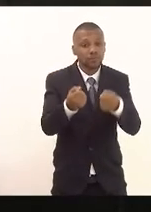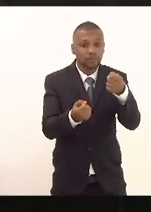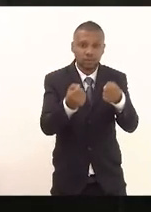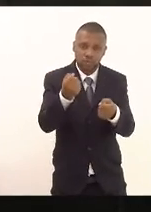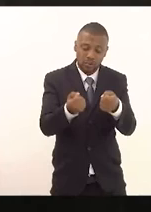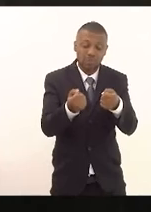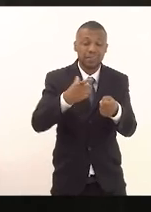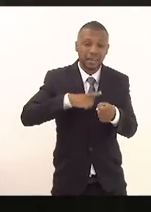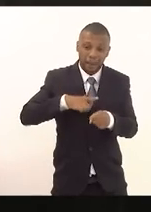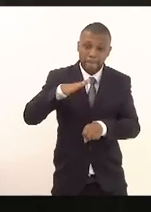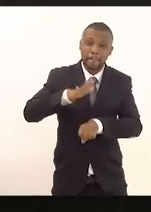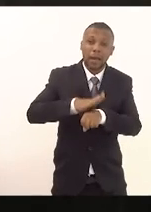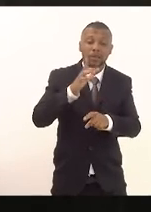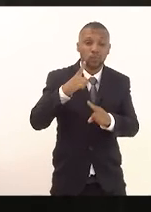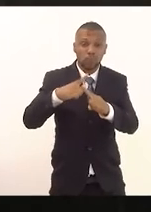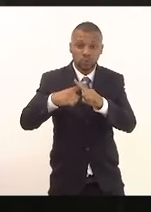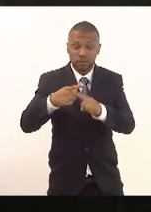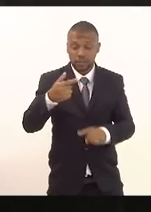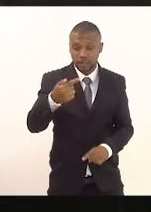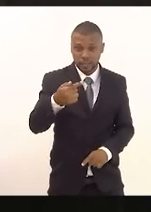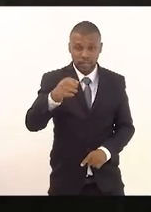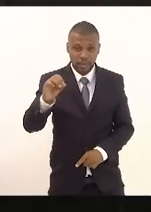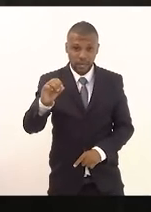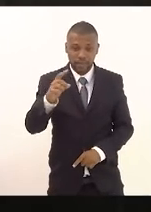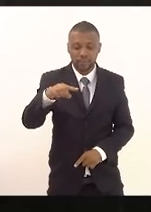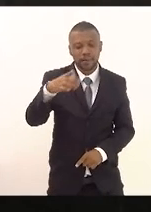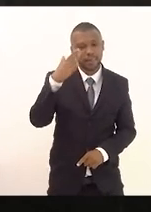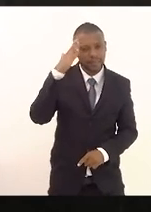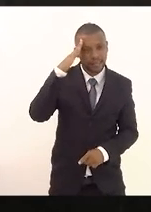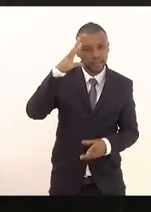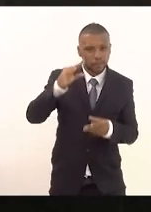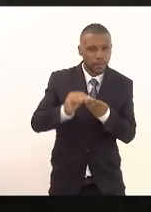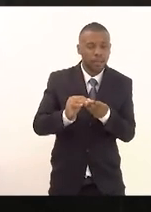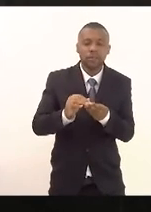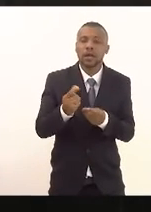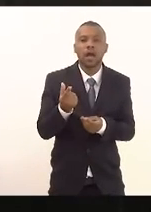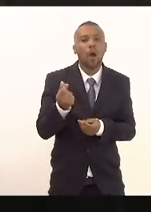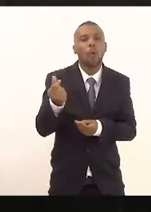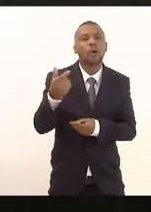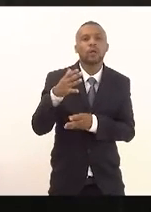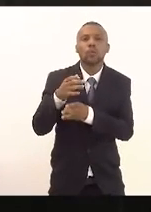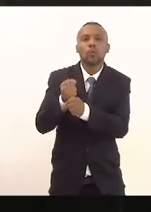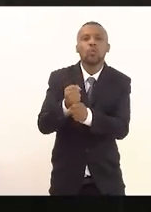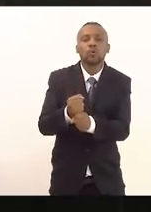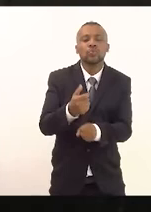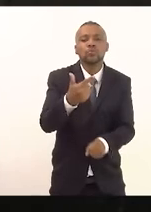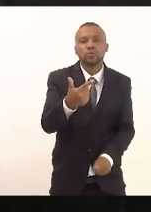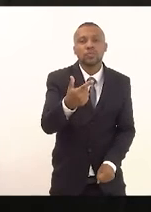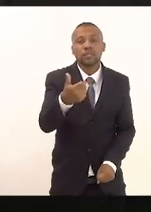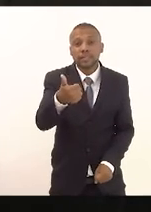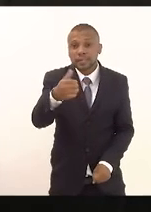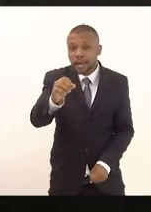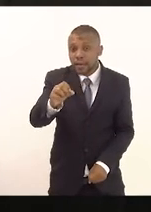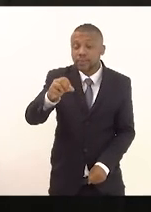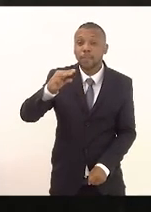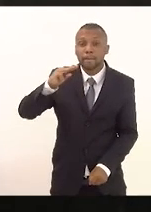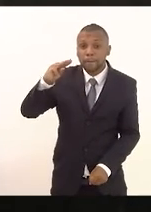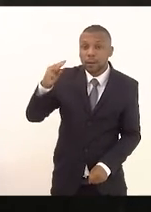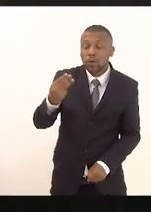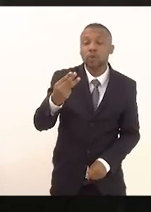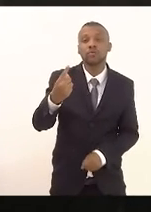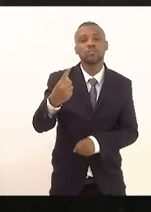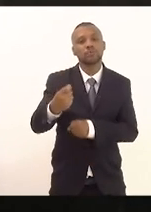mais x 70 vossa excelência já fez a conta de cabeça deu 210 milhões de reais por